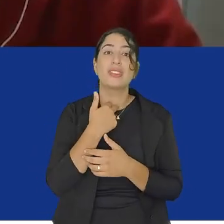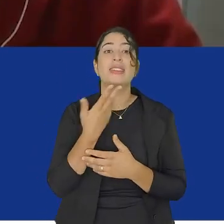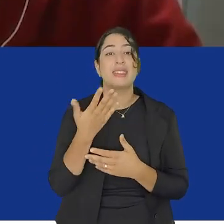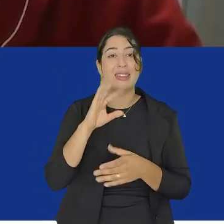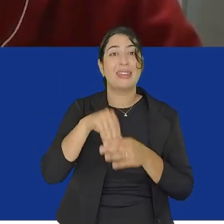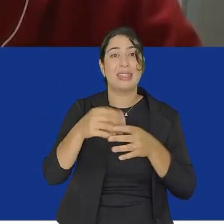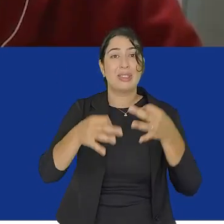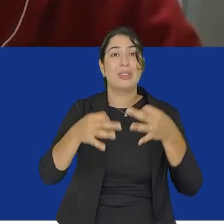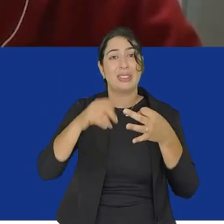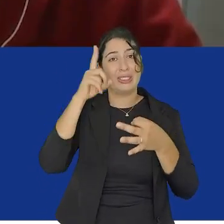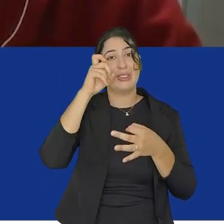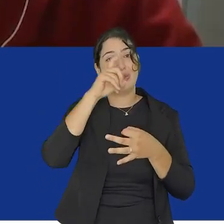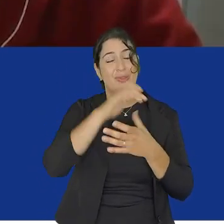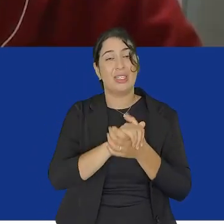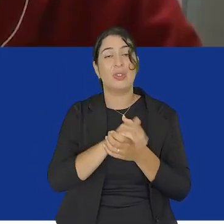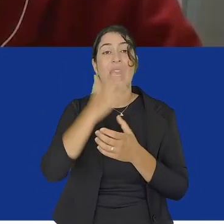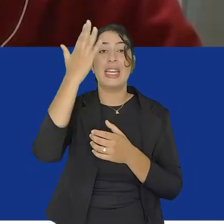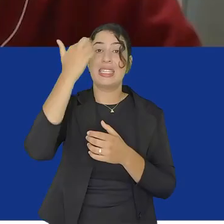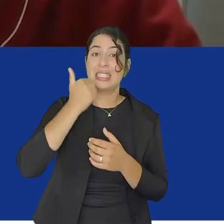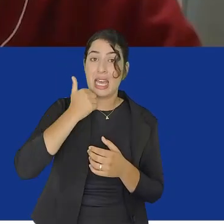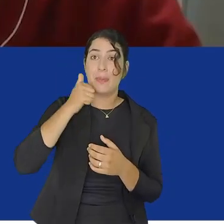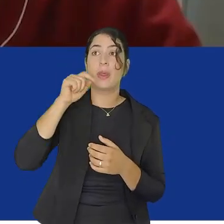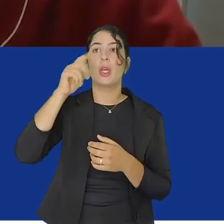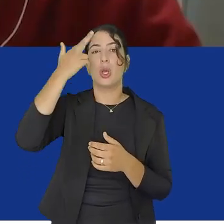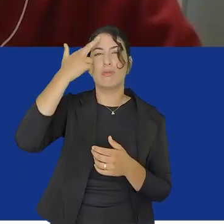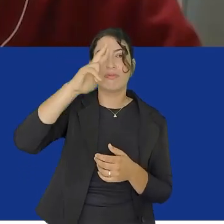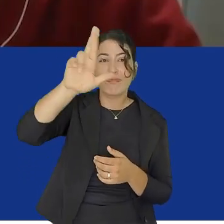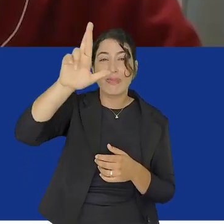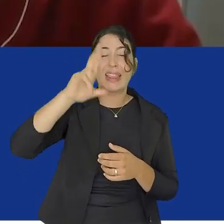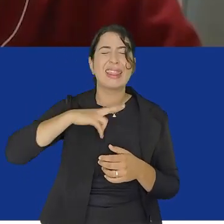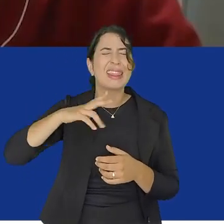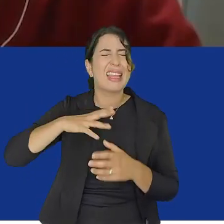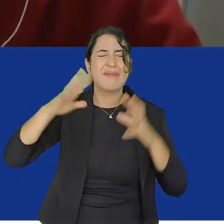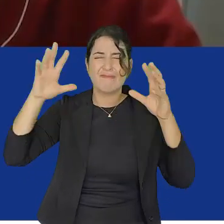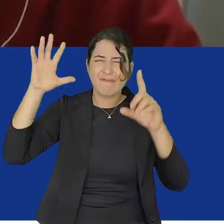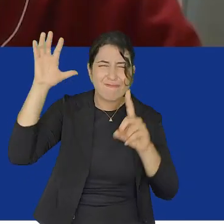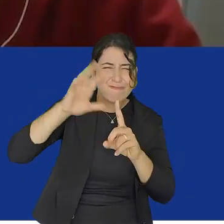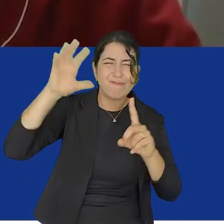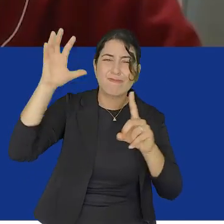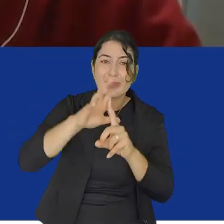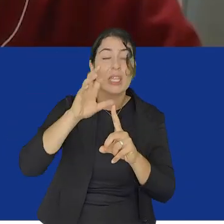fato sobre esses gestores e essas lideranças uma pressão